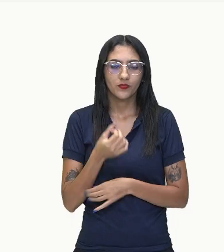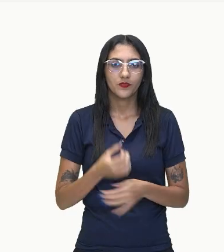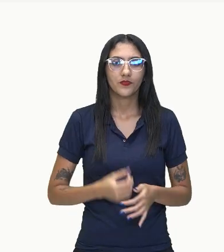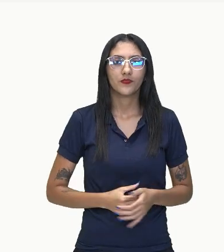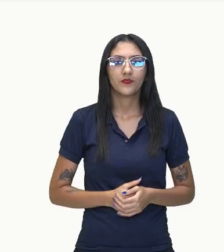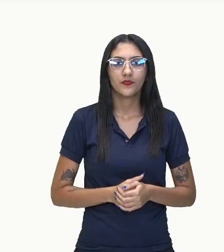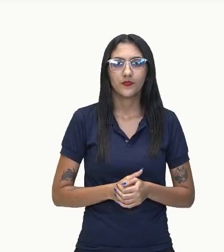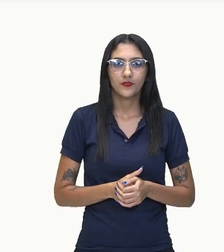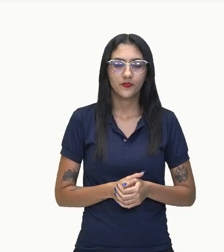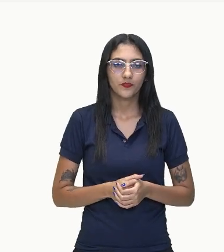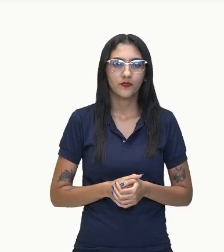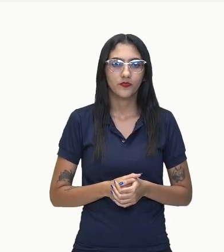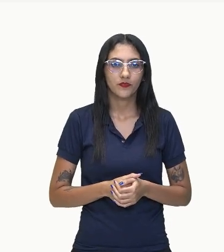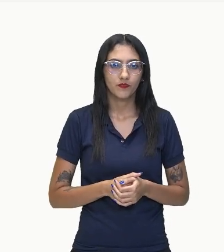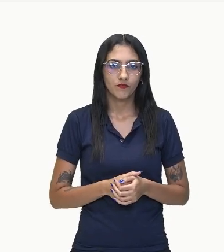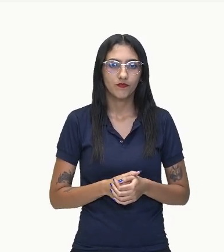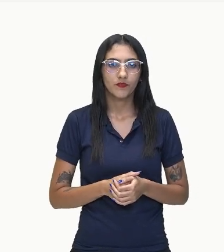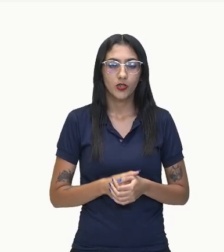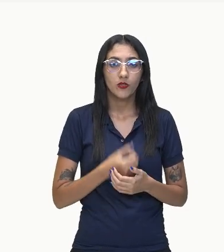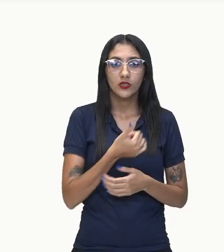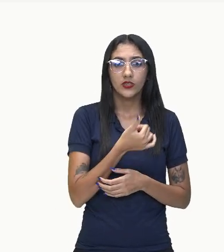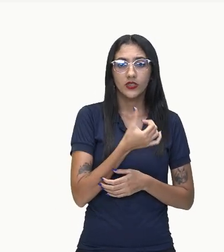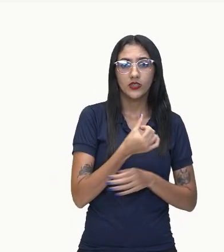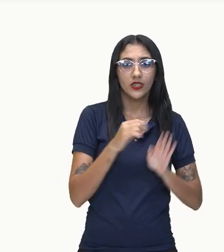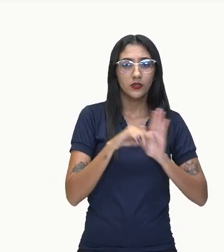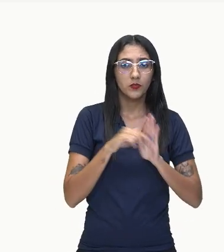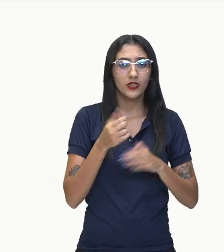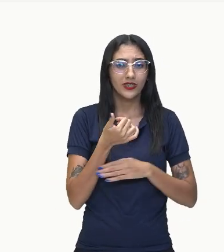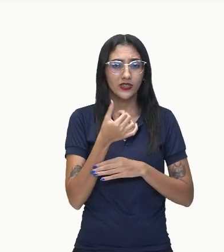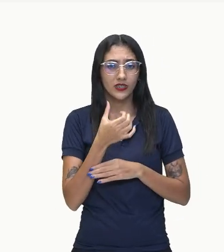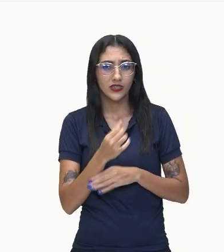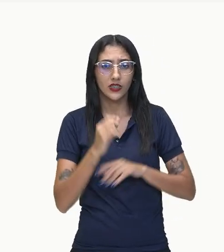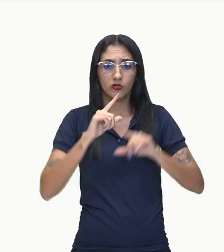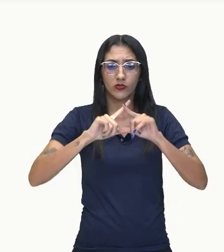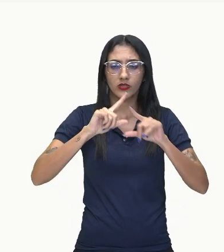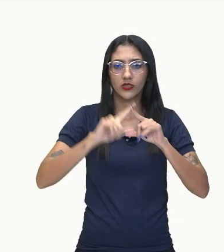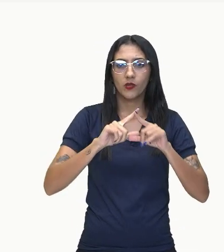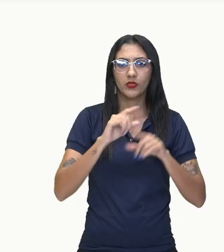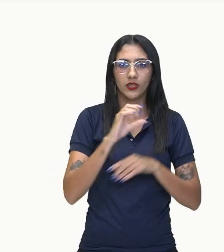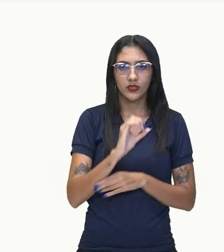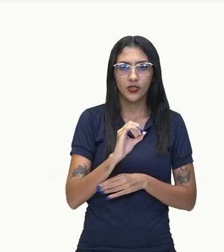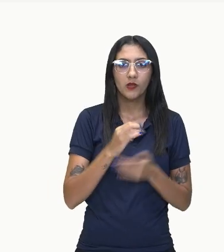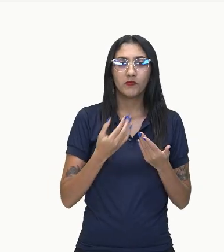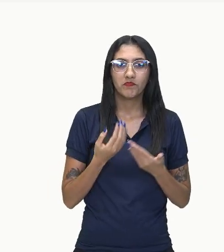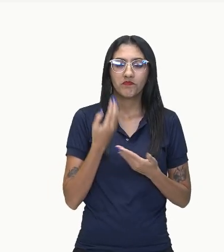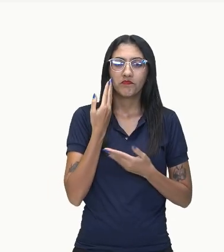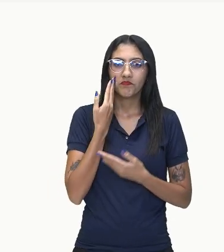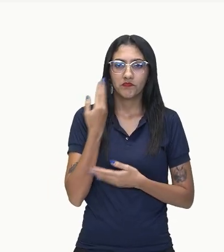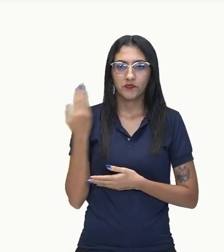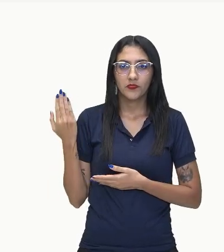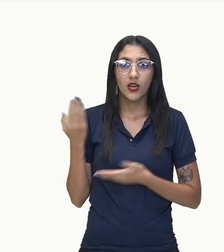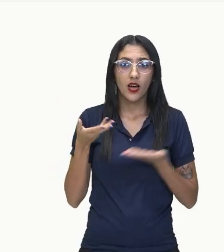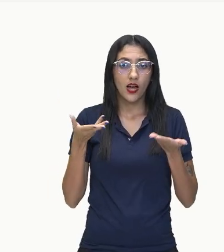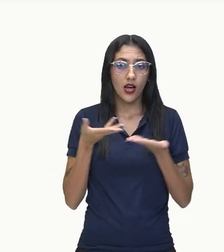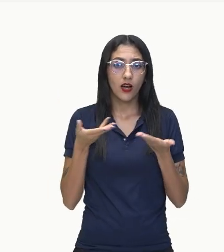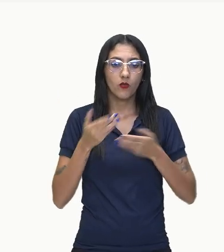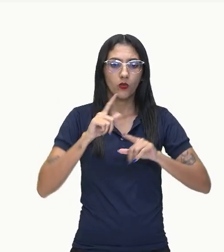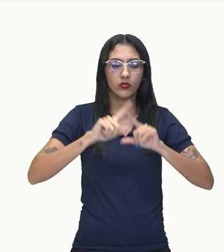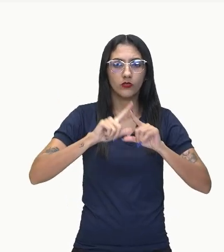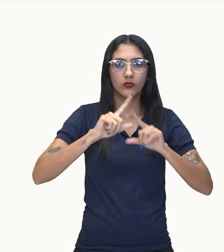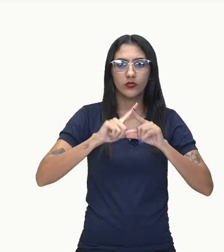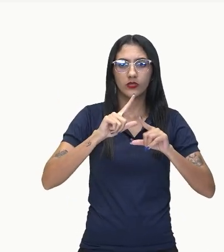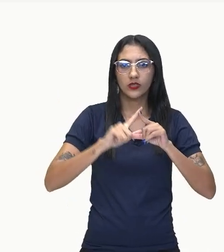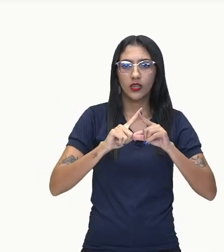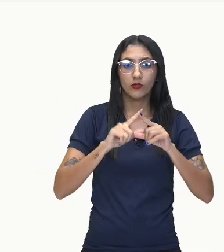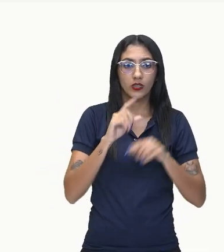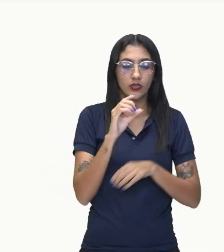também. 16 menos 16 é 0. Então, temos um caso agora de quando o delta